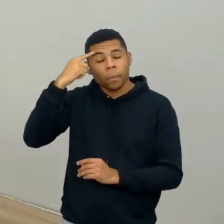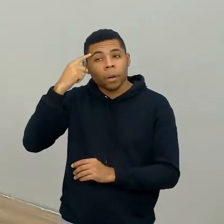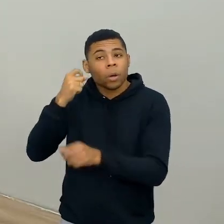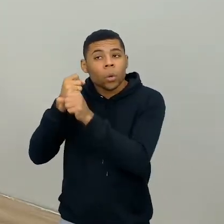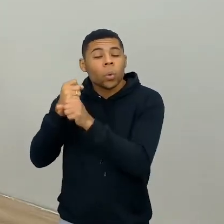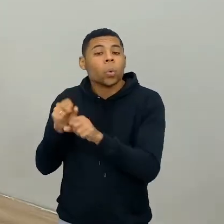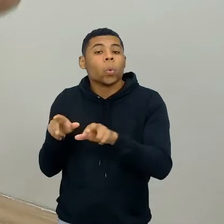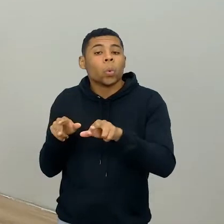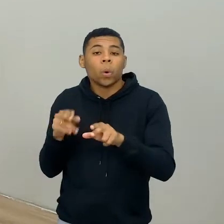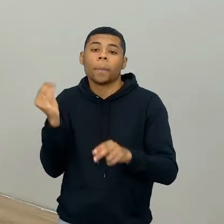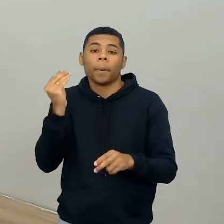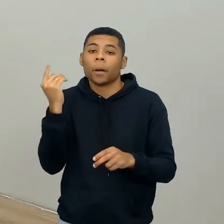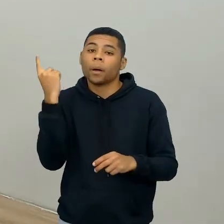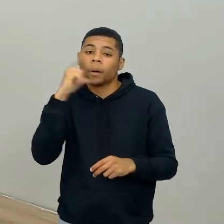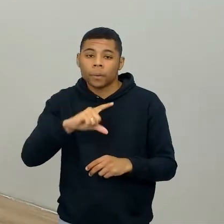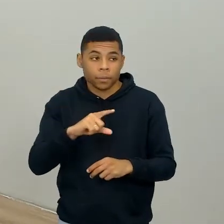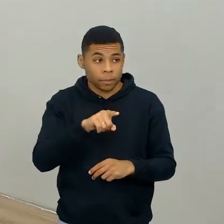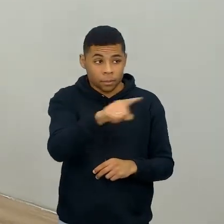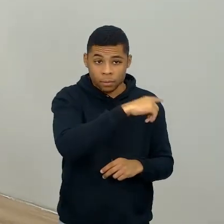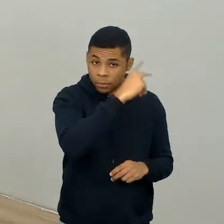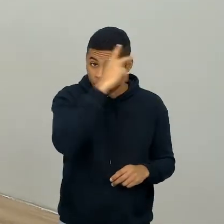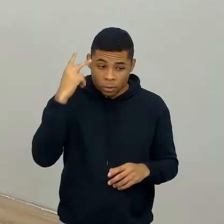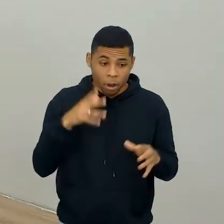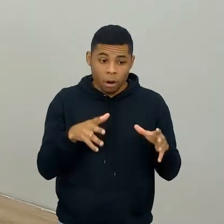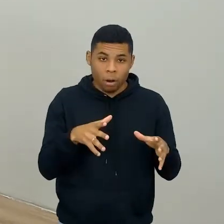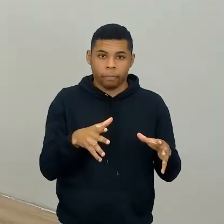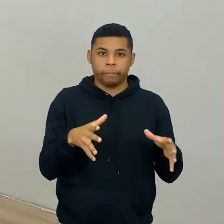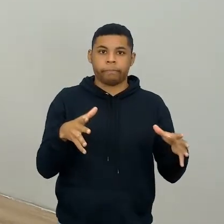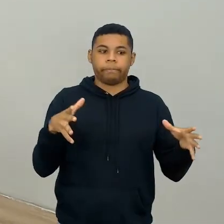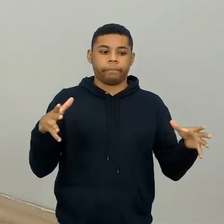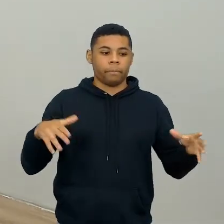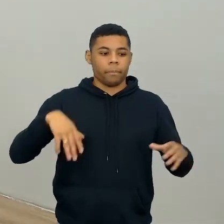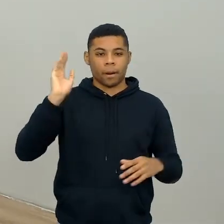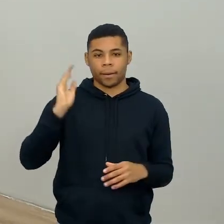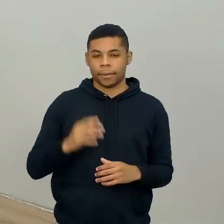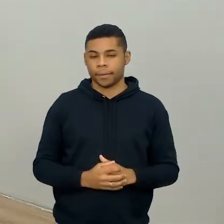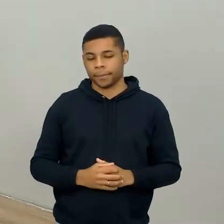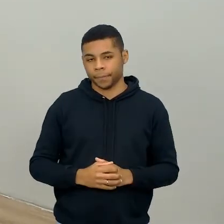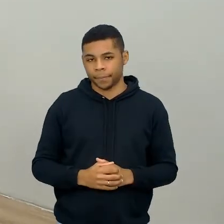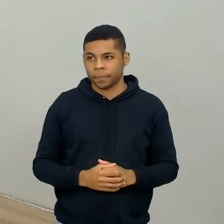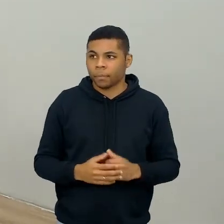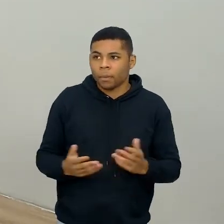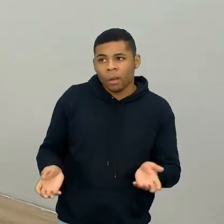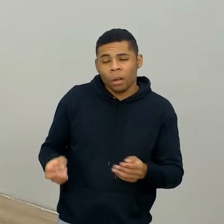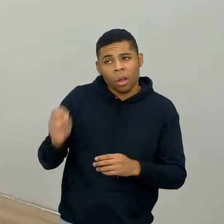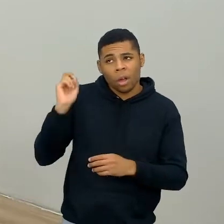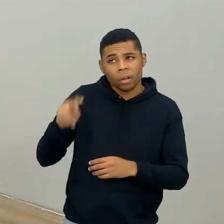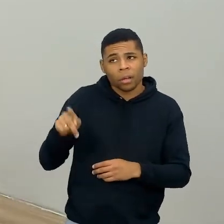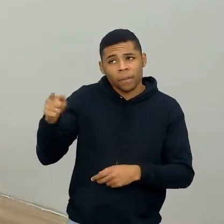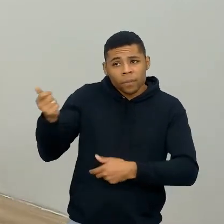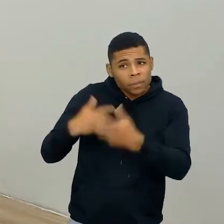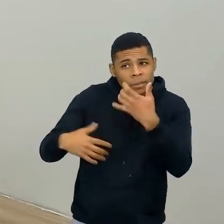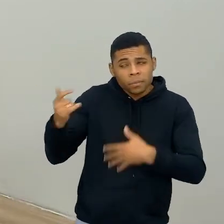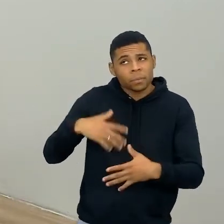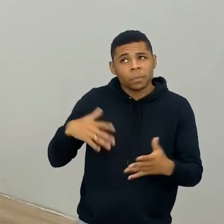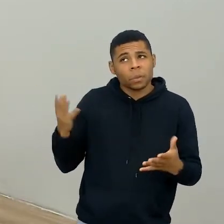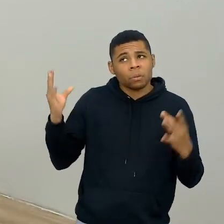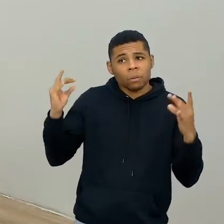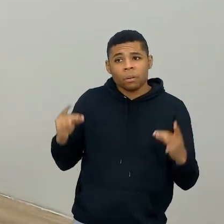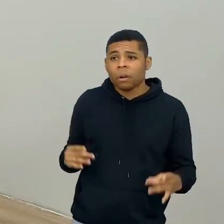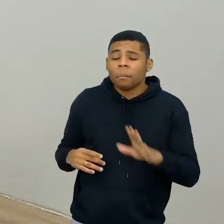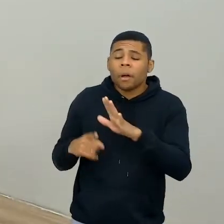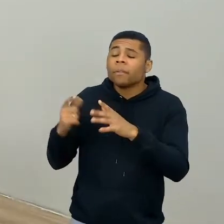se ampliar a cidadania. Ok, guerreiro, você está dizendo tudo, mas não me contou o